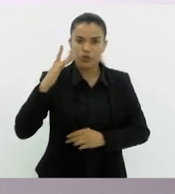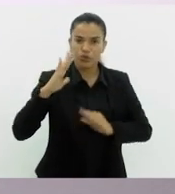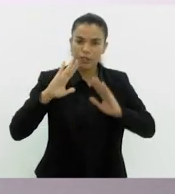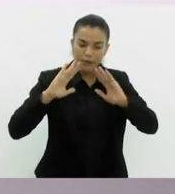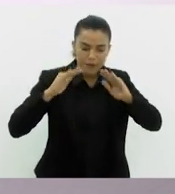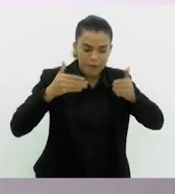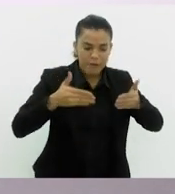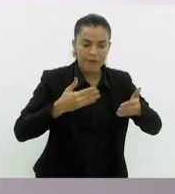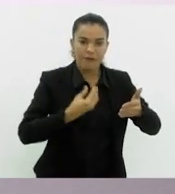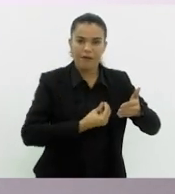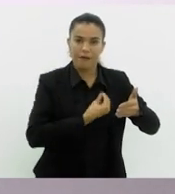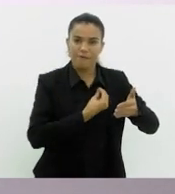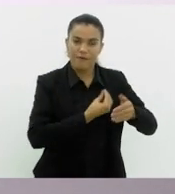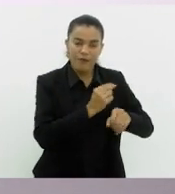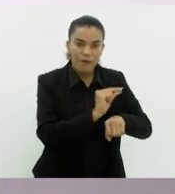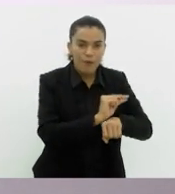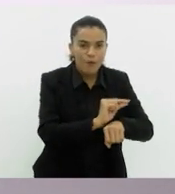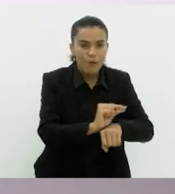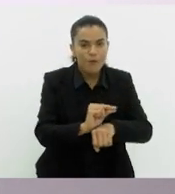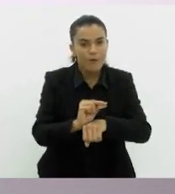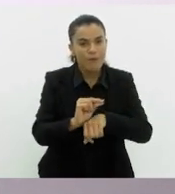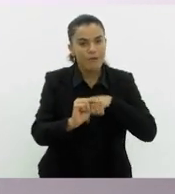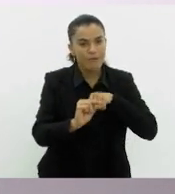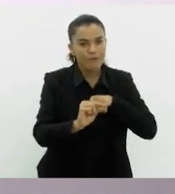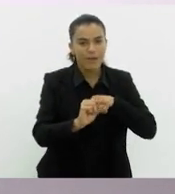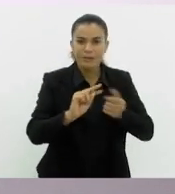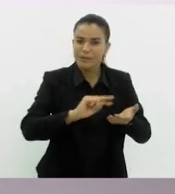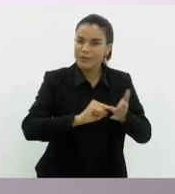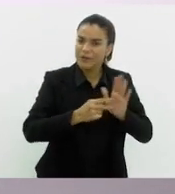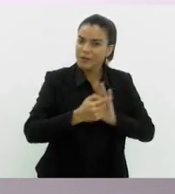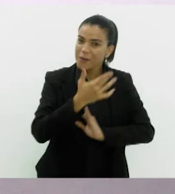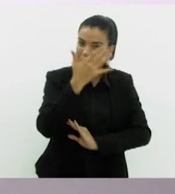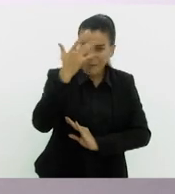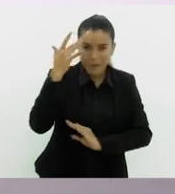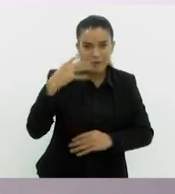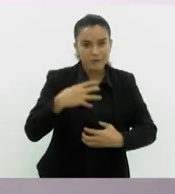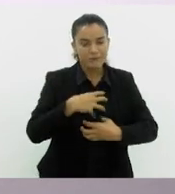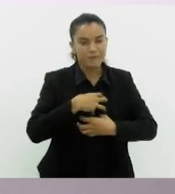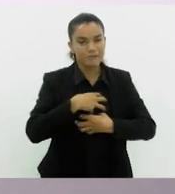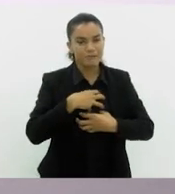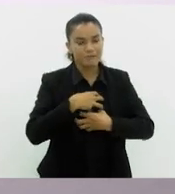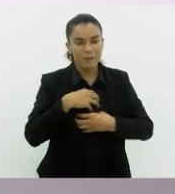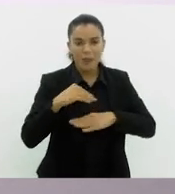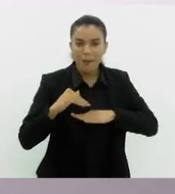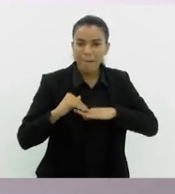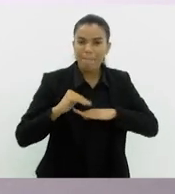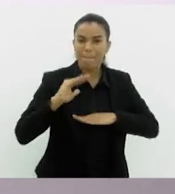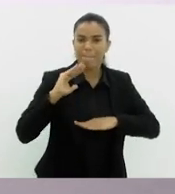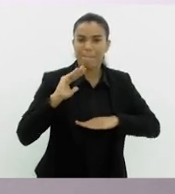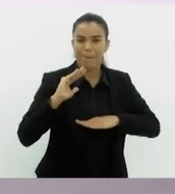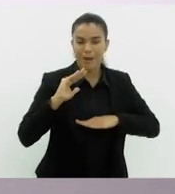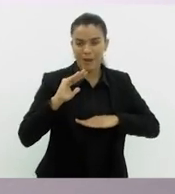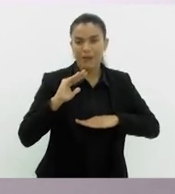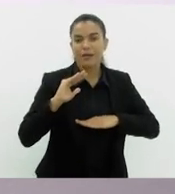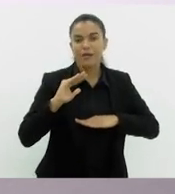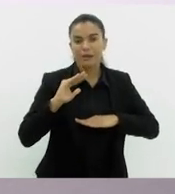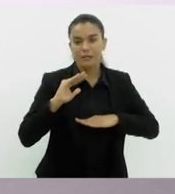vida ao cuidado, ela é uma pessoa também que ela vai se sentir mais